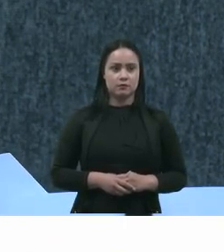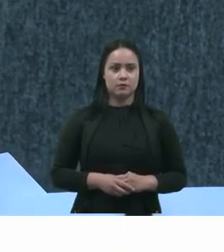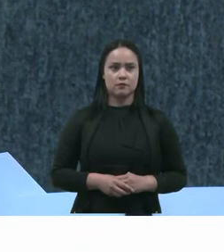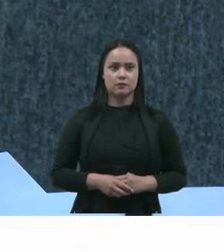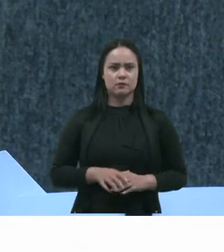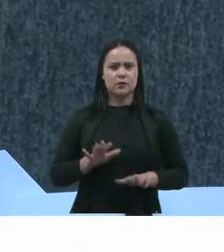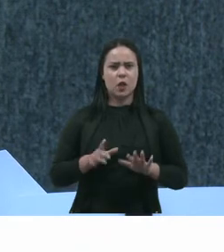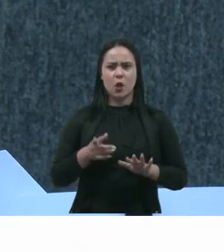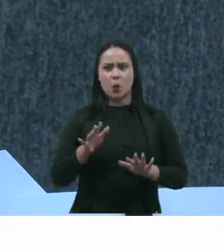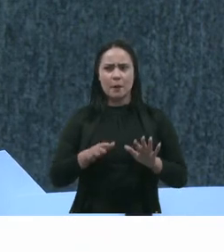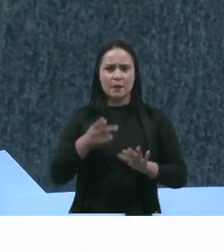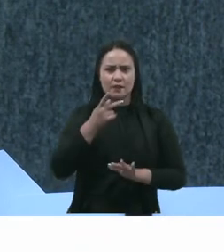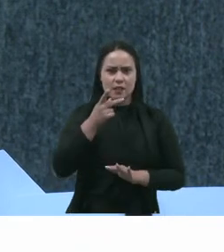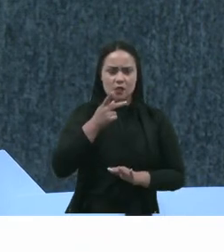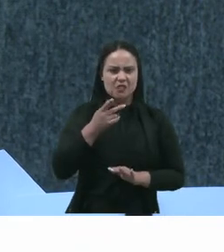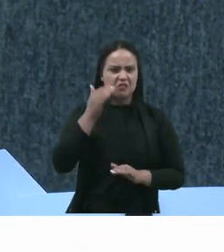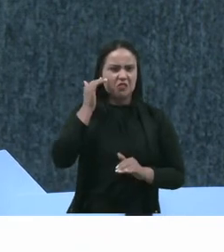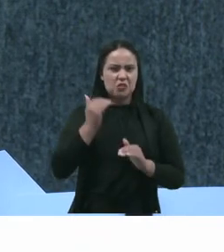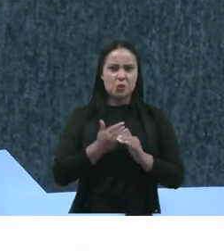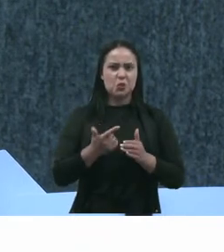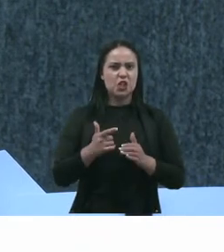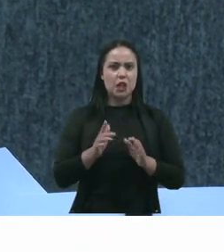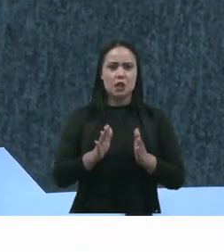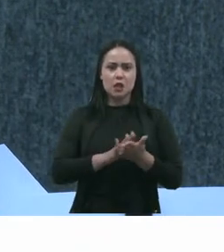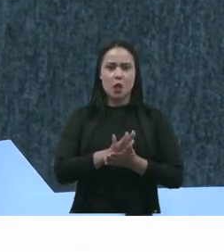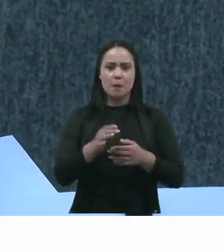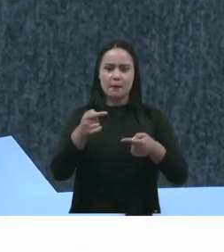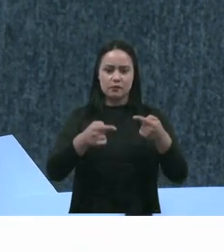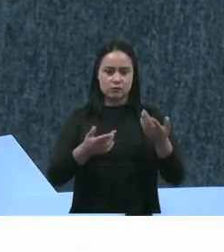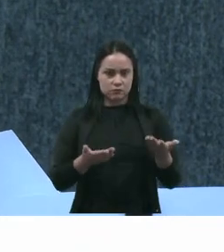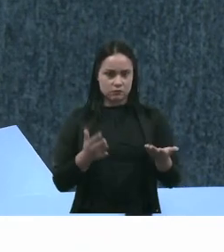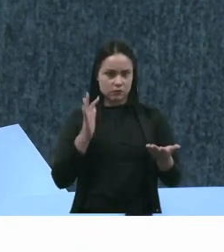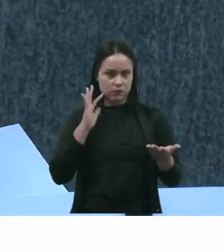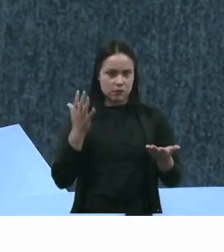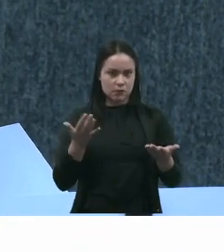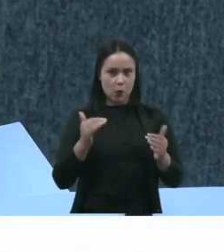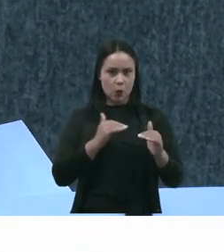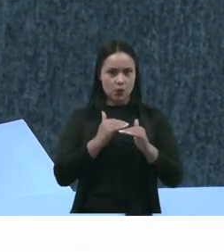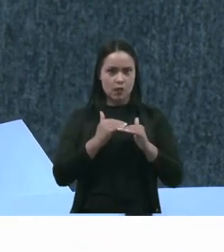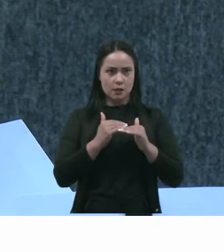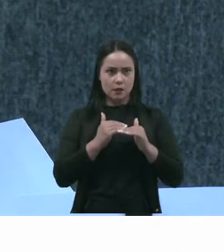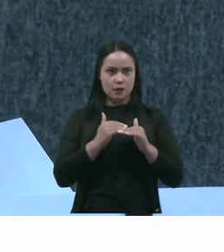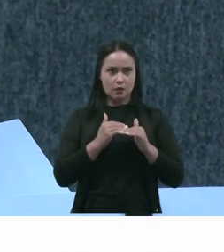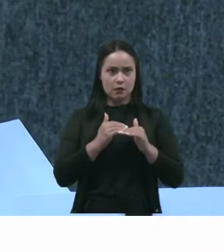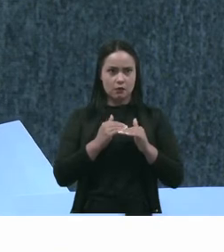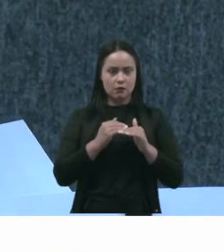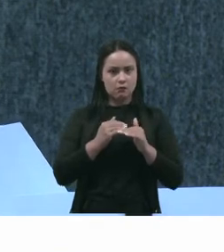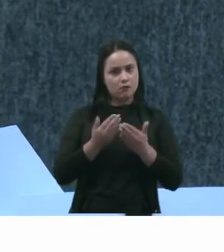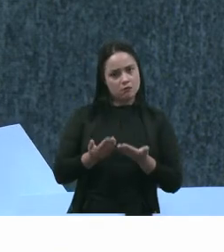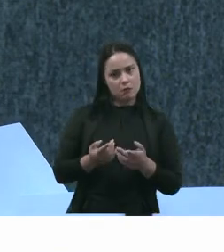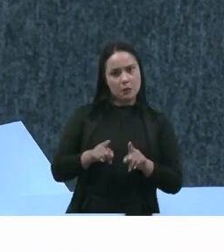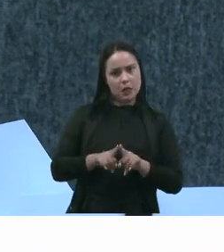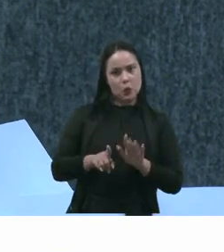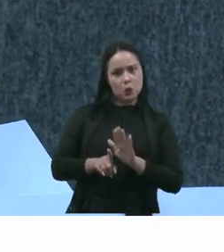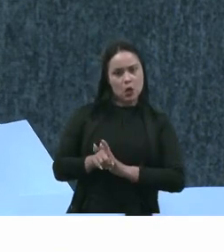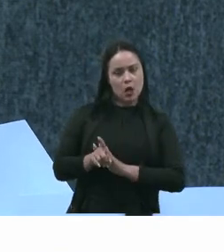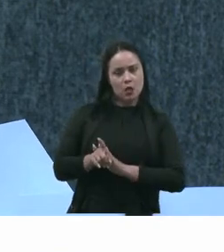havia entendido que não havia nenhuma oposição e por isso que a decisão seria unânime. Tanto é que questionei